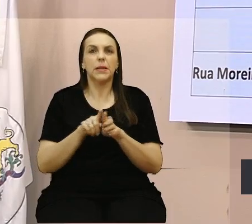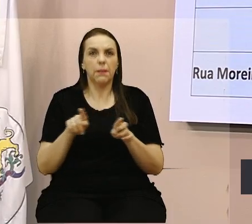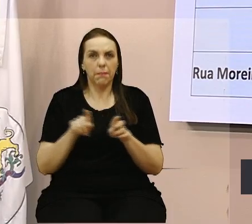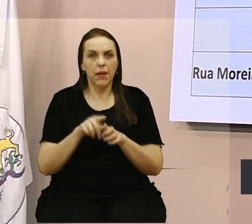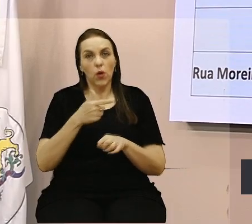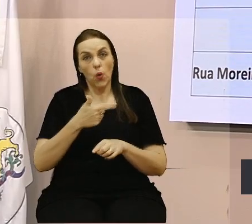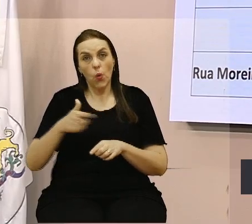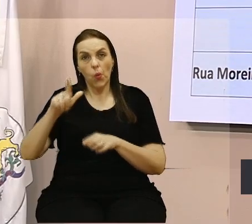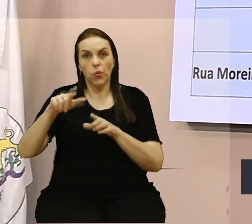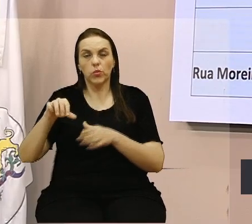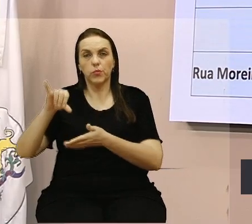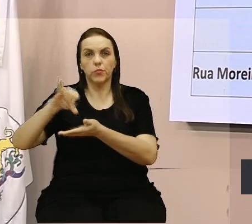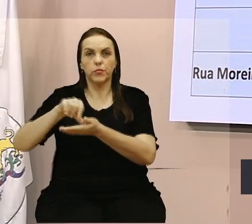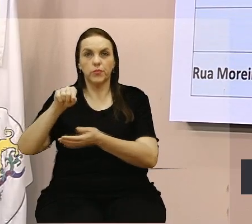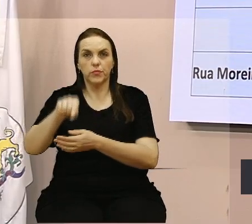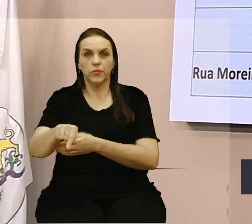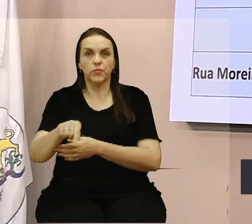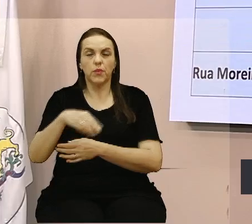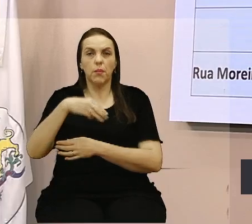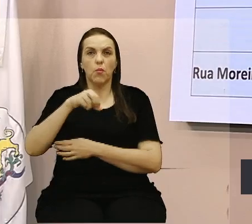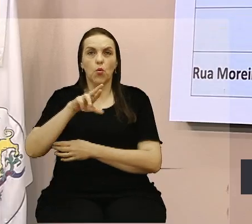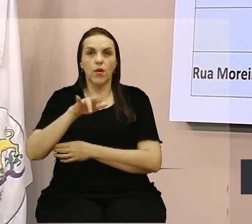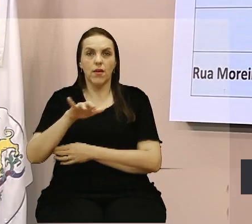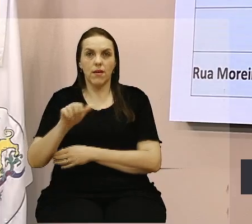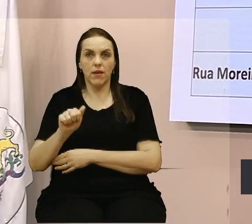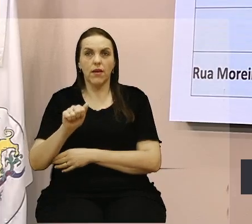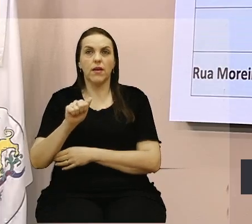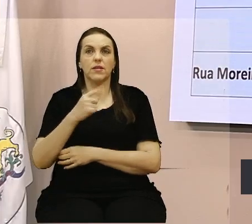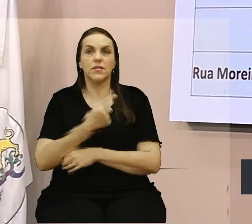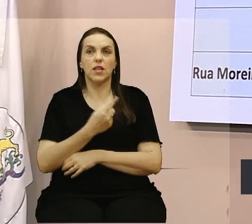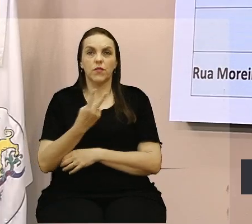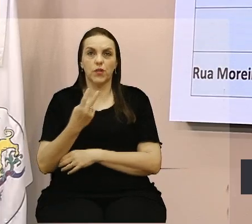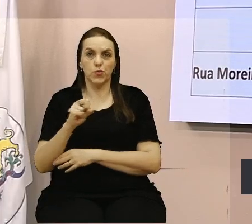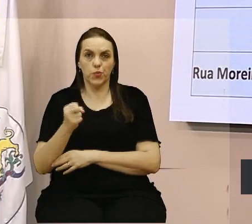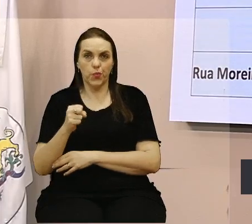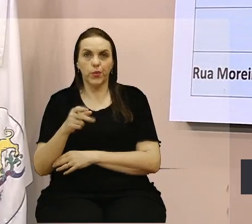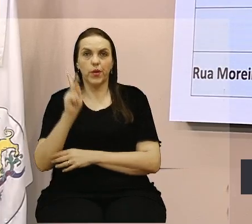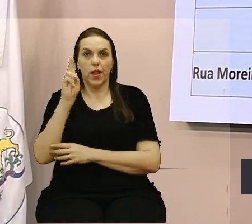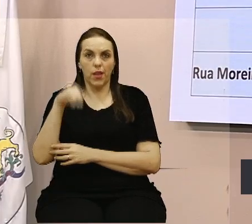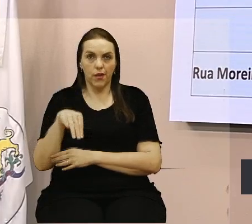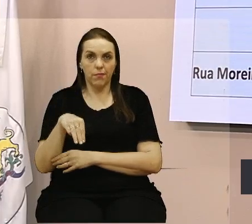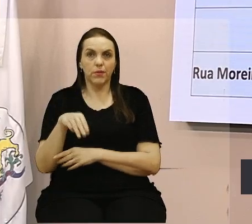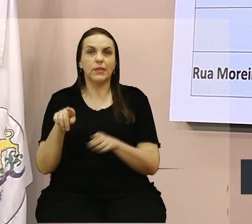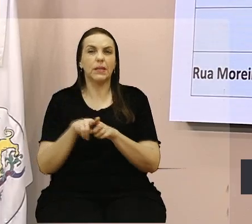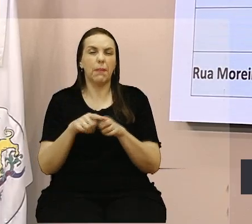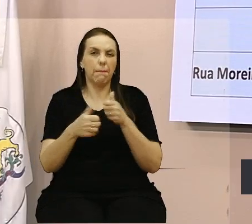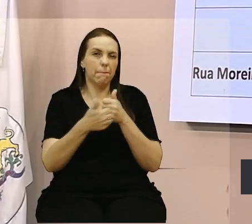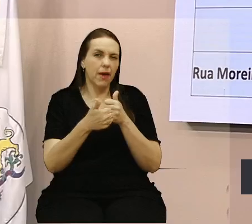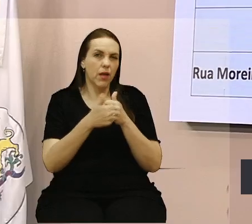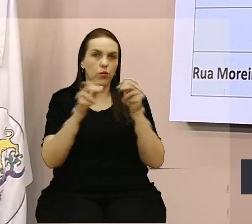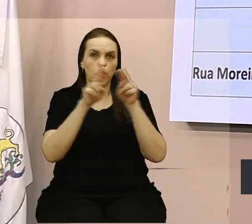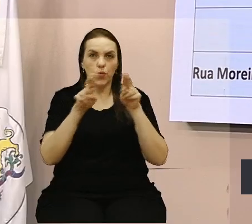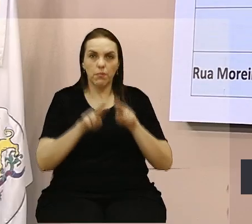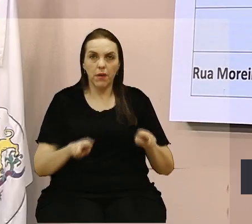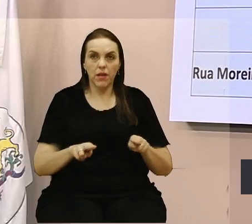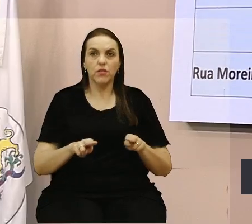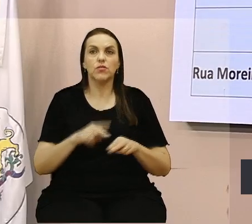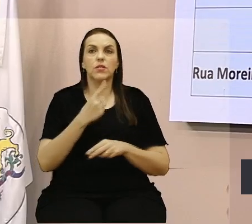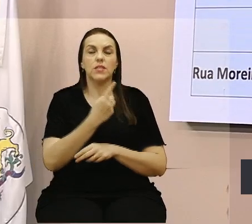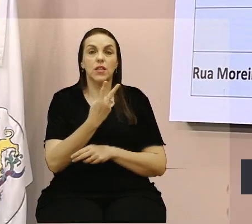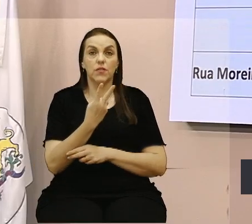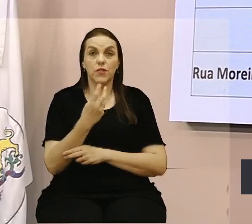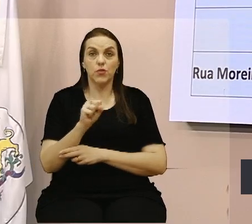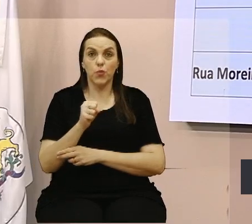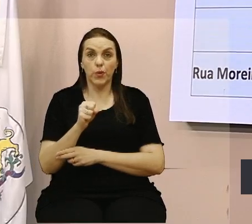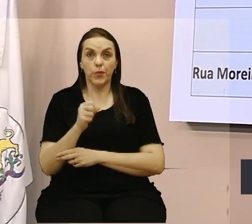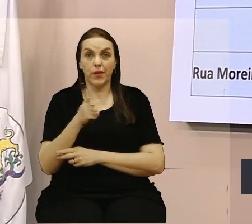num outro ponto, 128 km por hora, e mais ou menos lá perto da Unimed também 128 km por